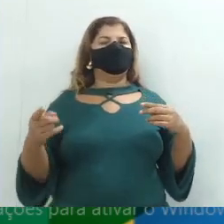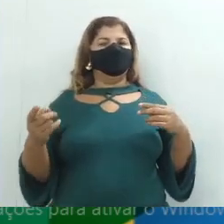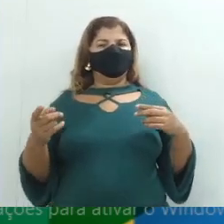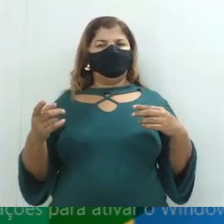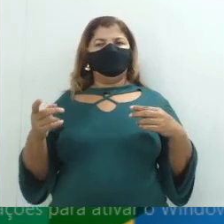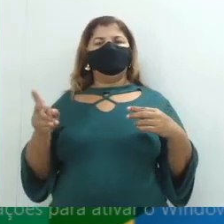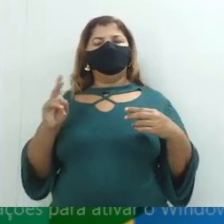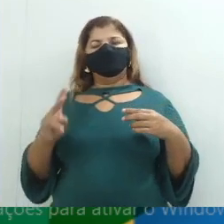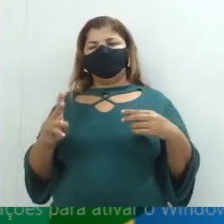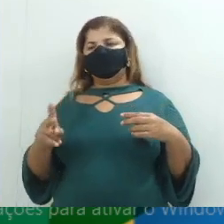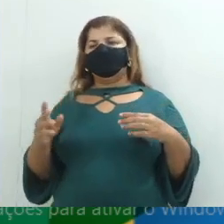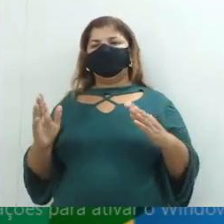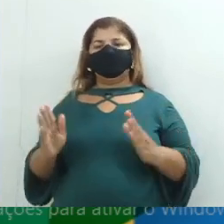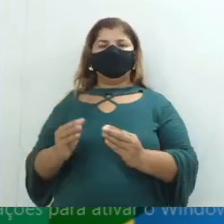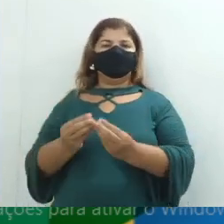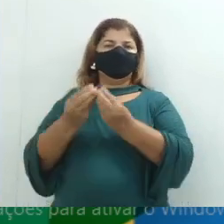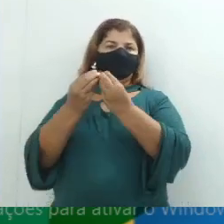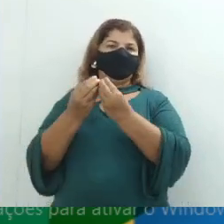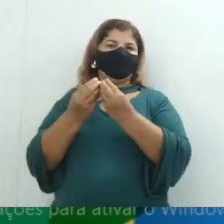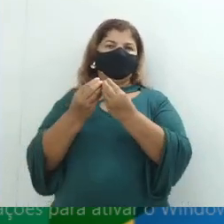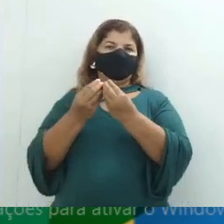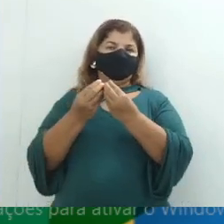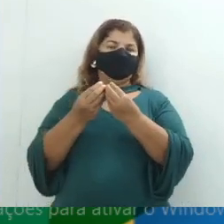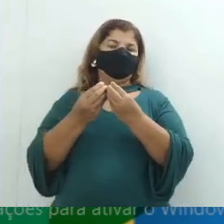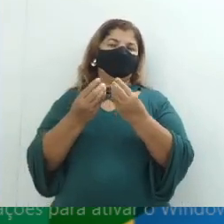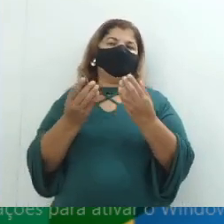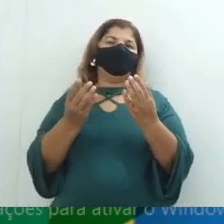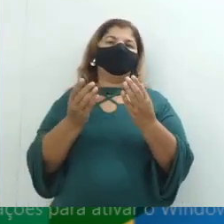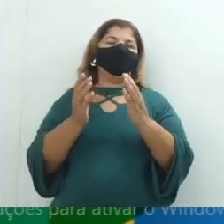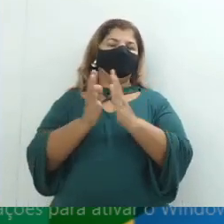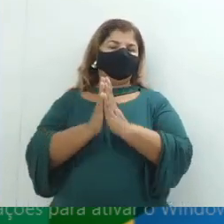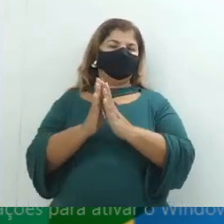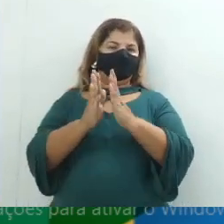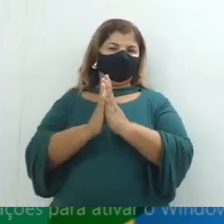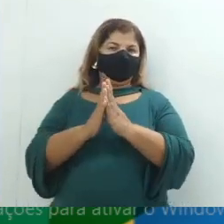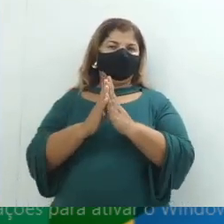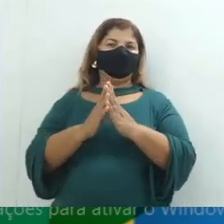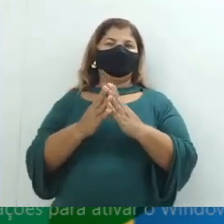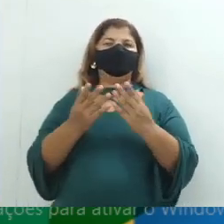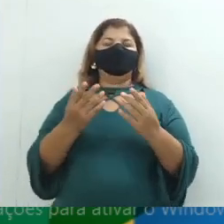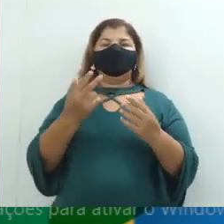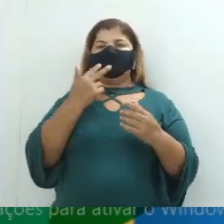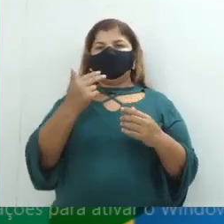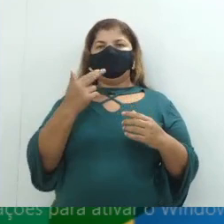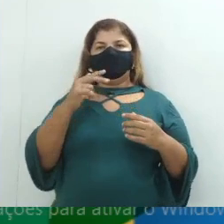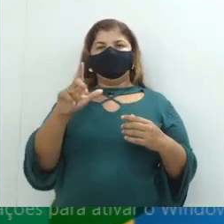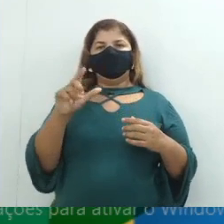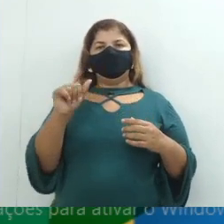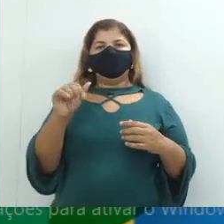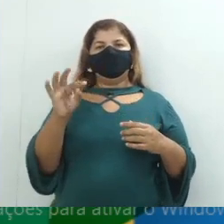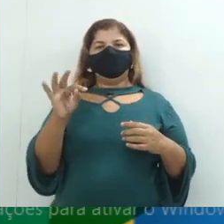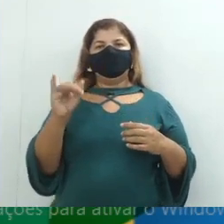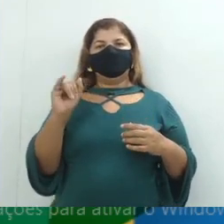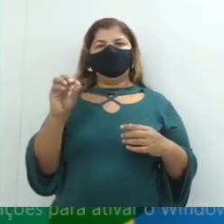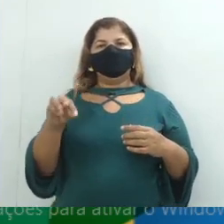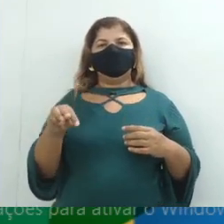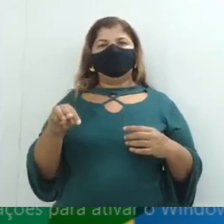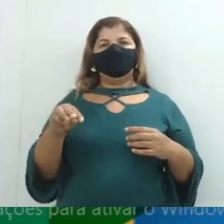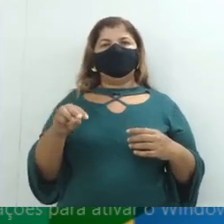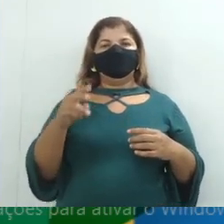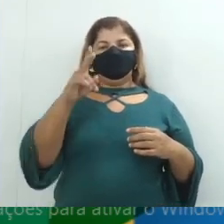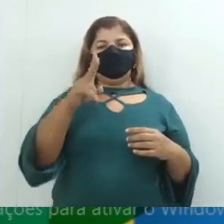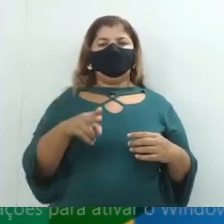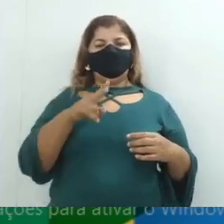tradição de celebrar a missa, de fazer os seus rituais no idioma latim. Então o padre ficava